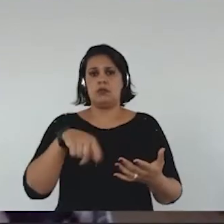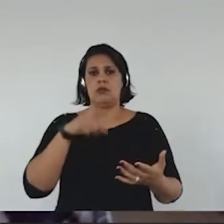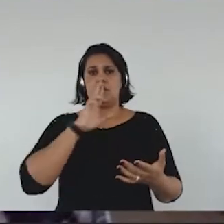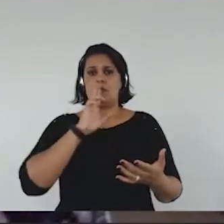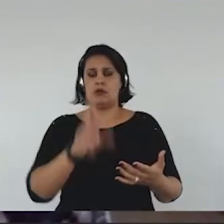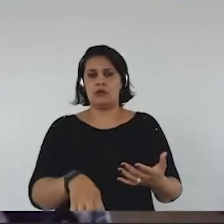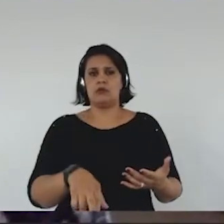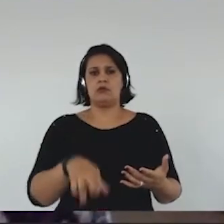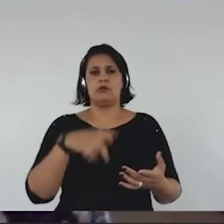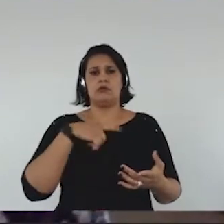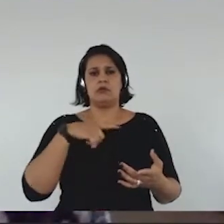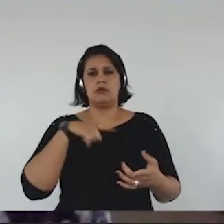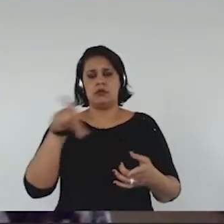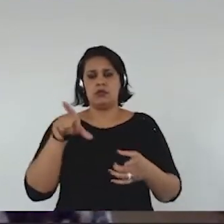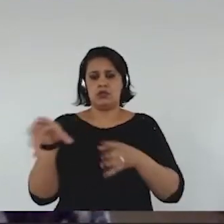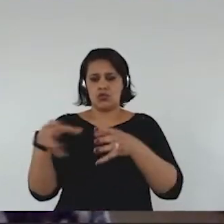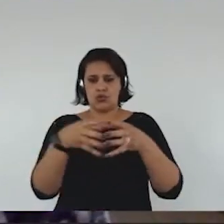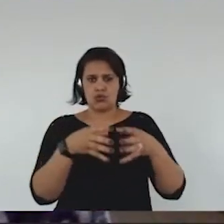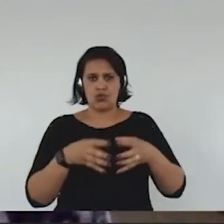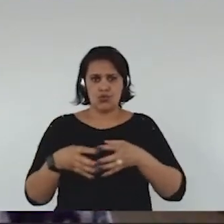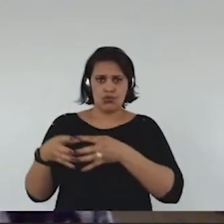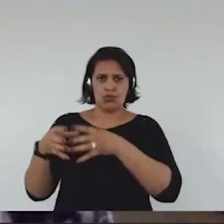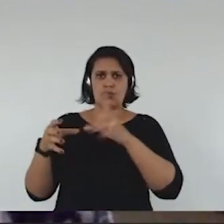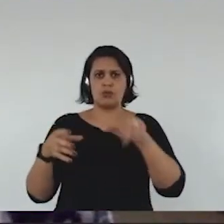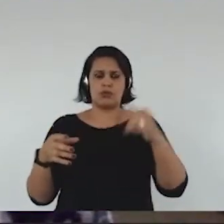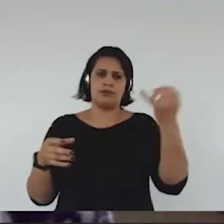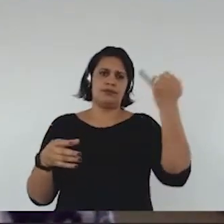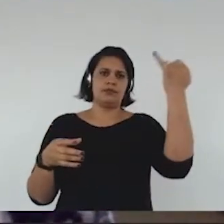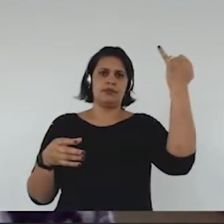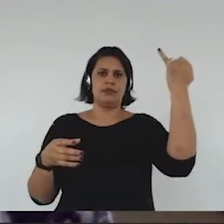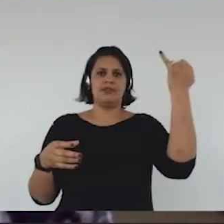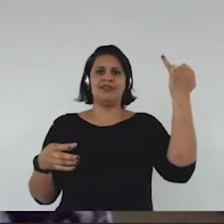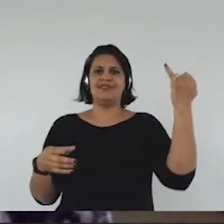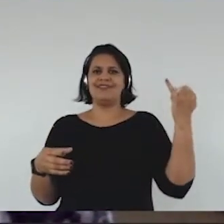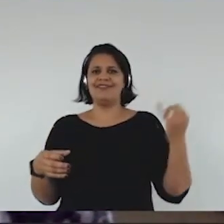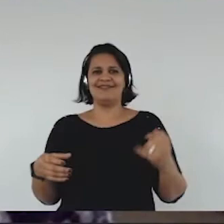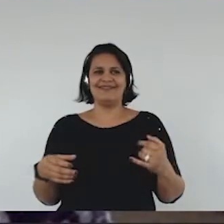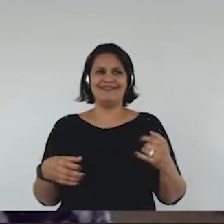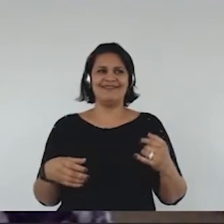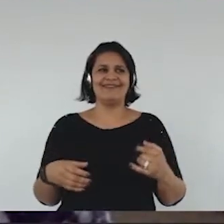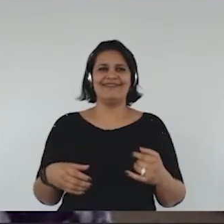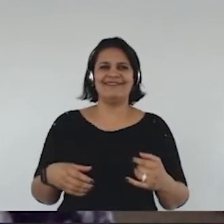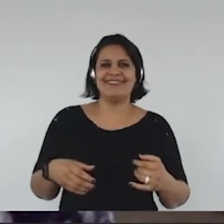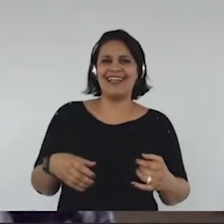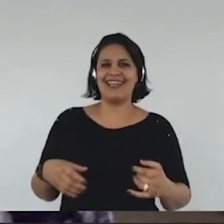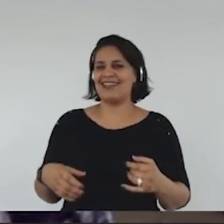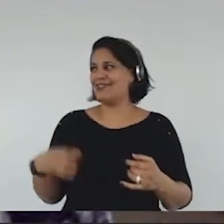das câmaras arbitrais foi importante nisso. E também não gostaria de deixar de citar